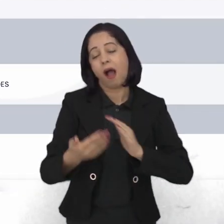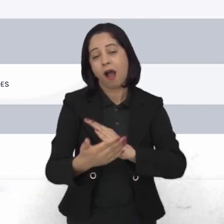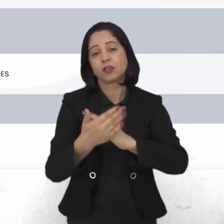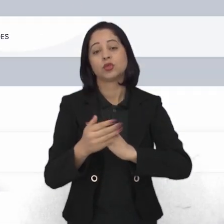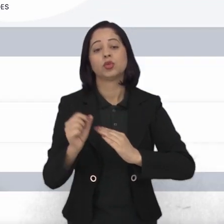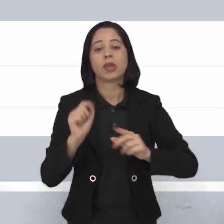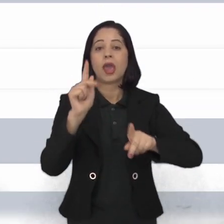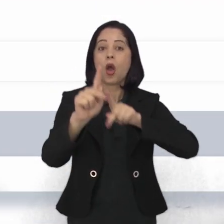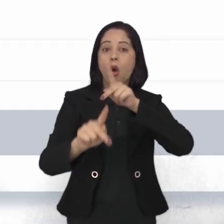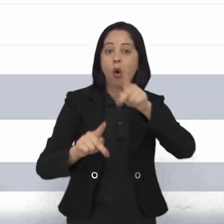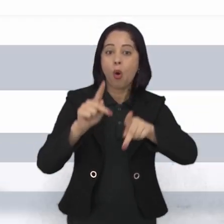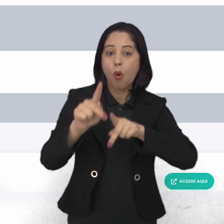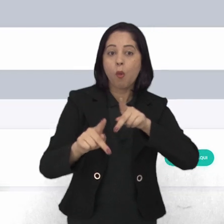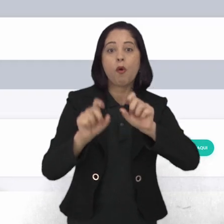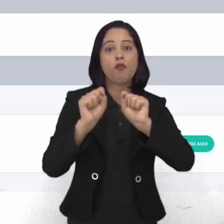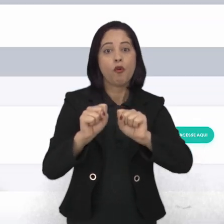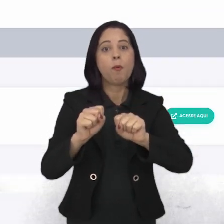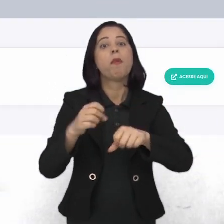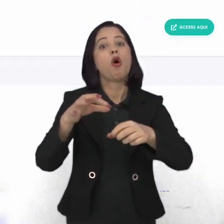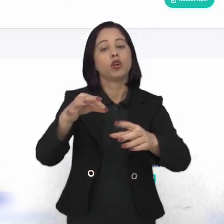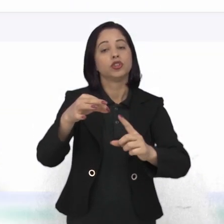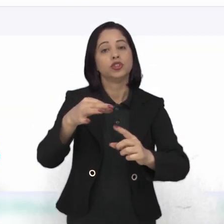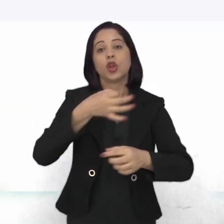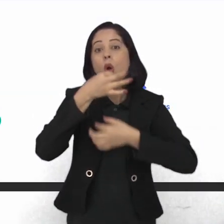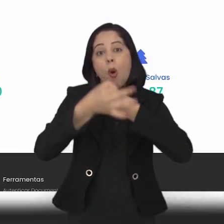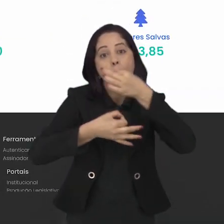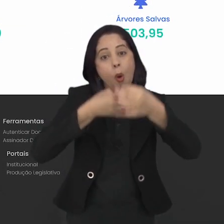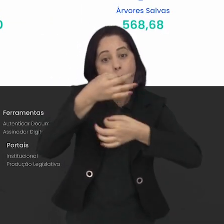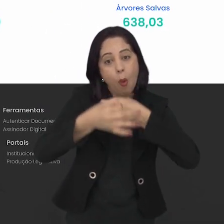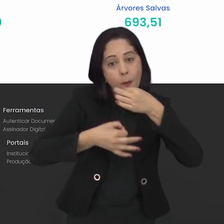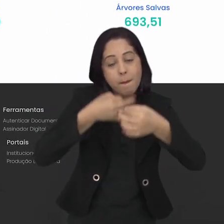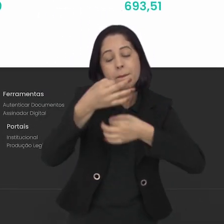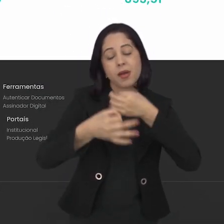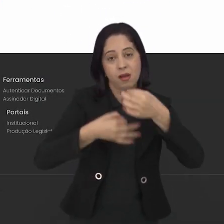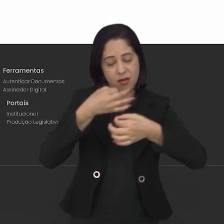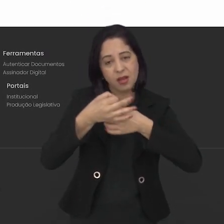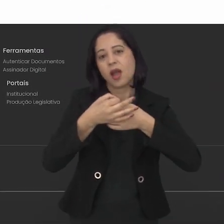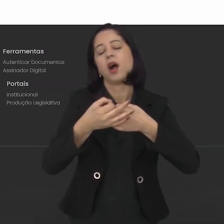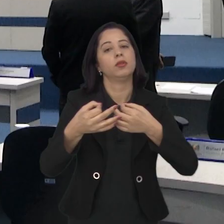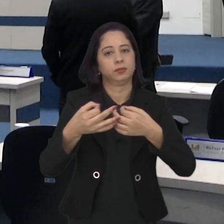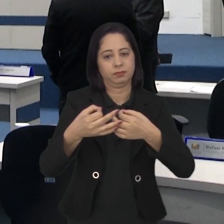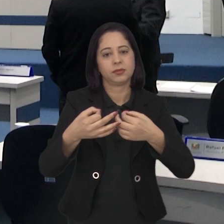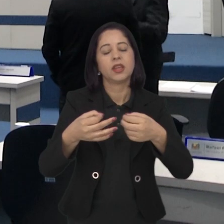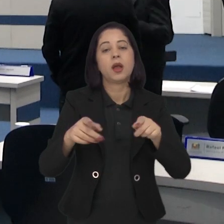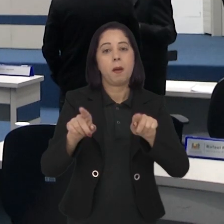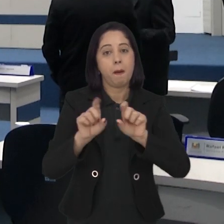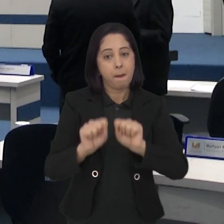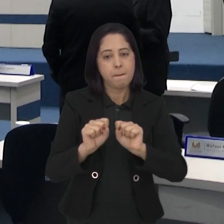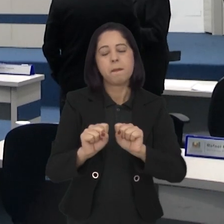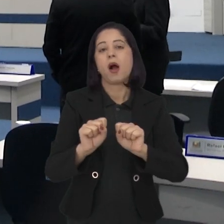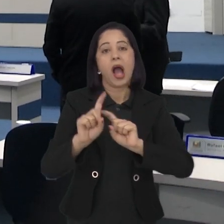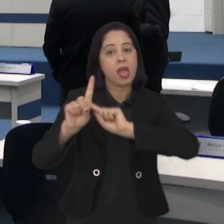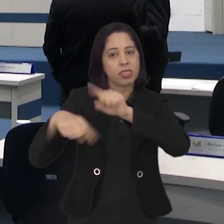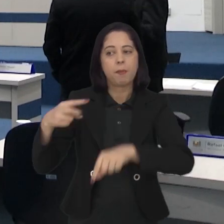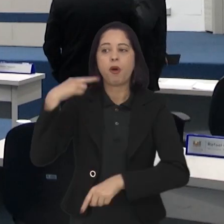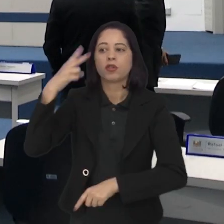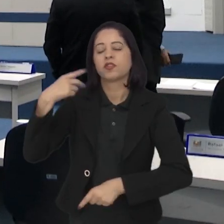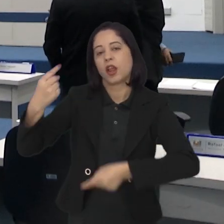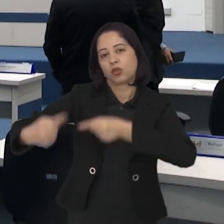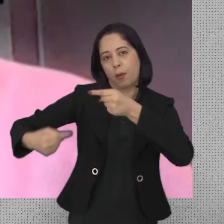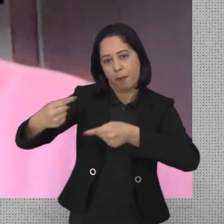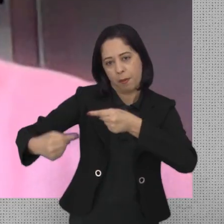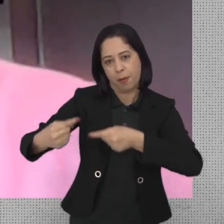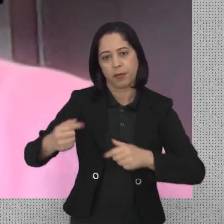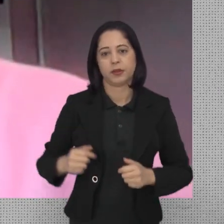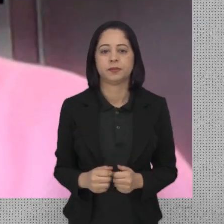as tramitações da Câmara, os moradores podem fazer solicitações e apresentar demandas, que podem ser debatidas pelos